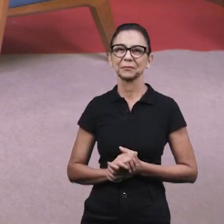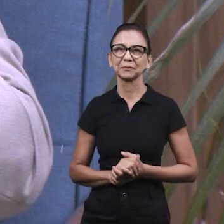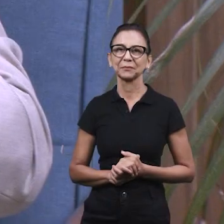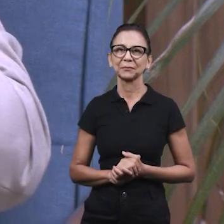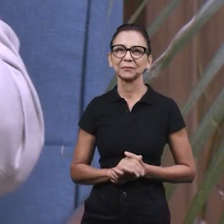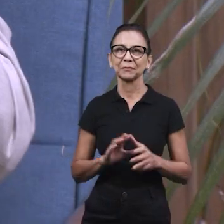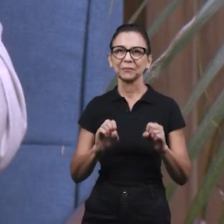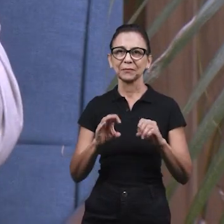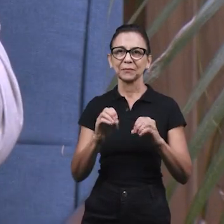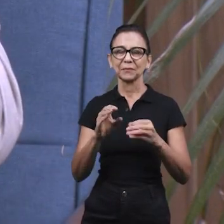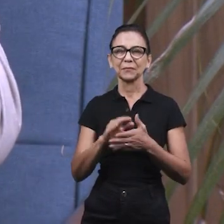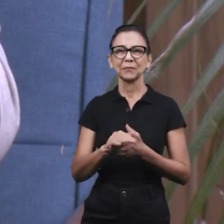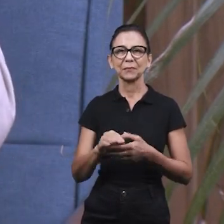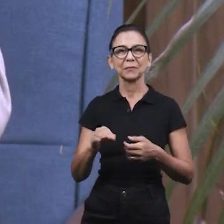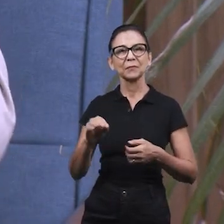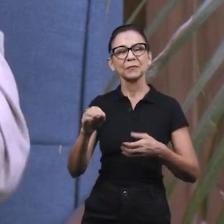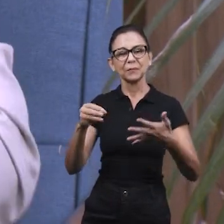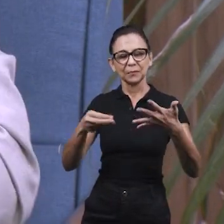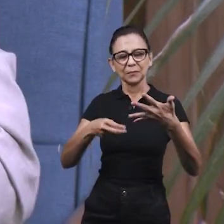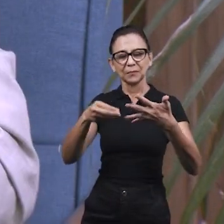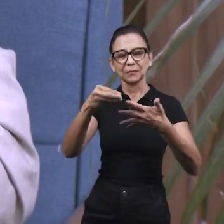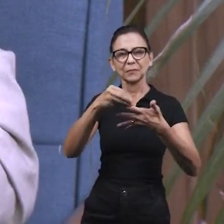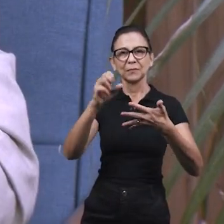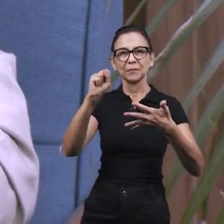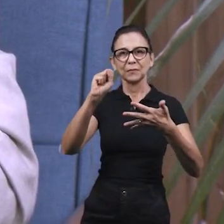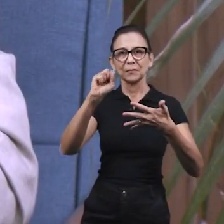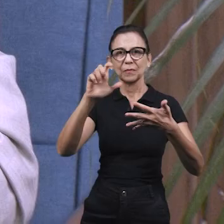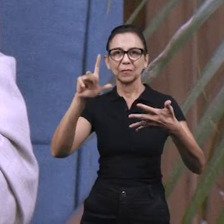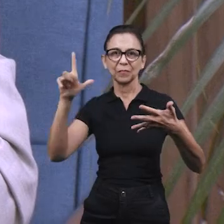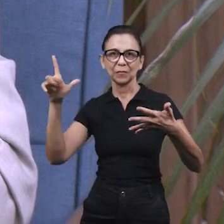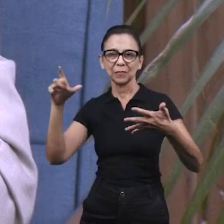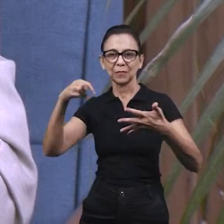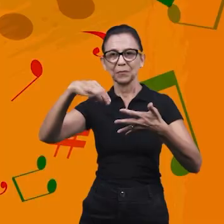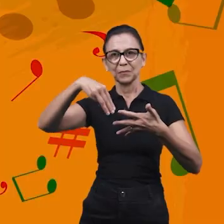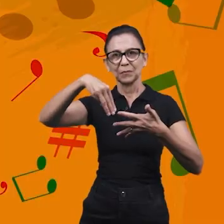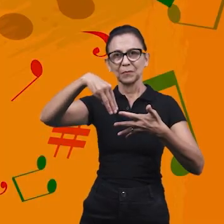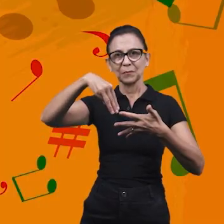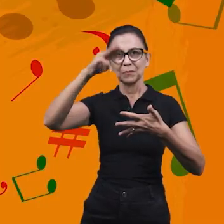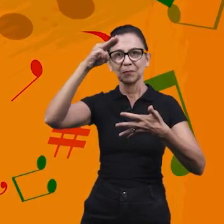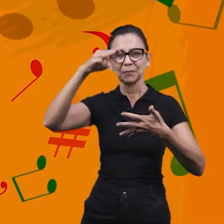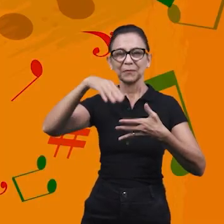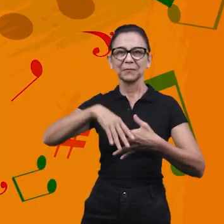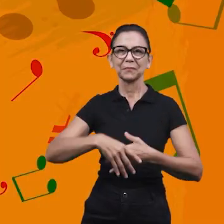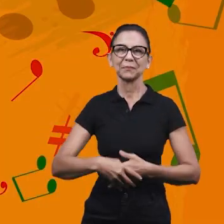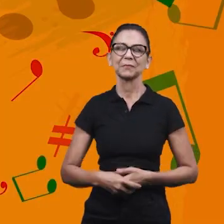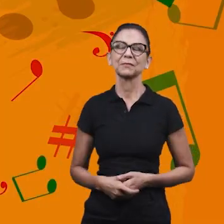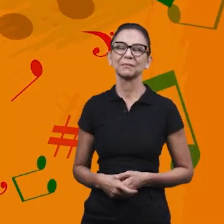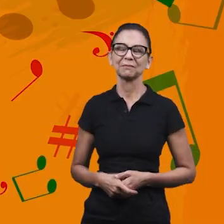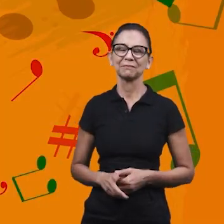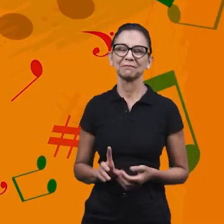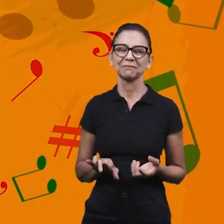maior. Então você já sabe, pegue o seu instrumento e vamos aprender.